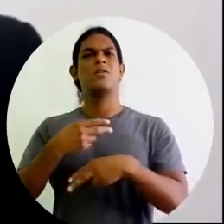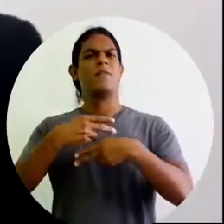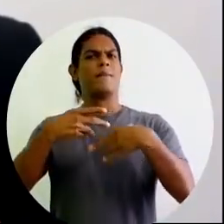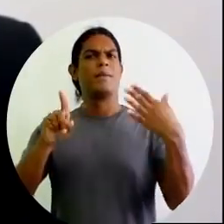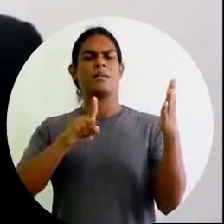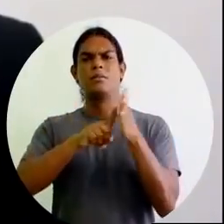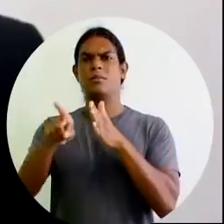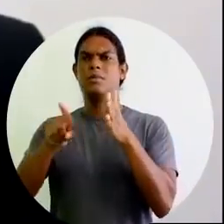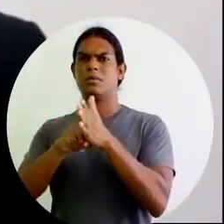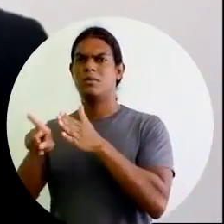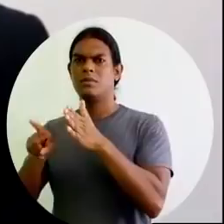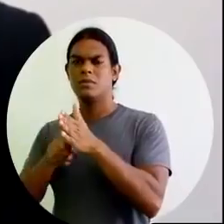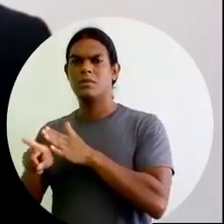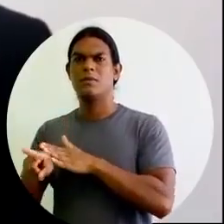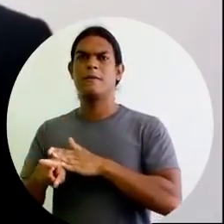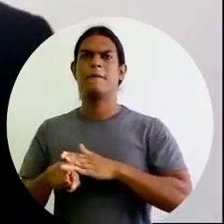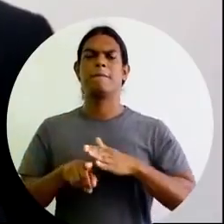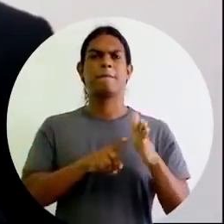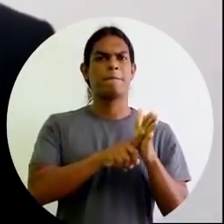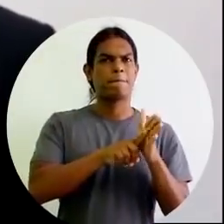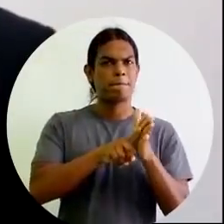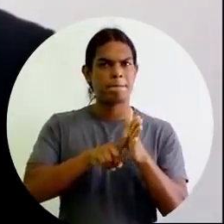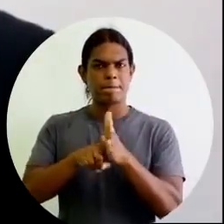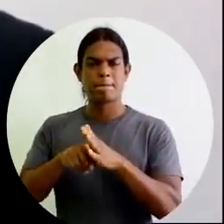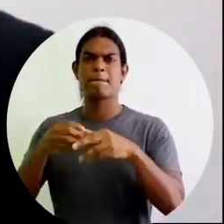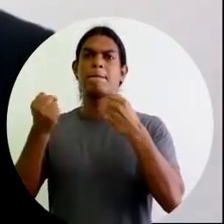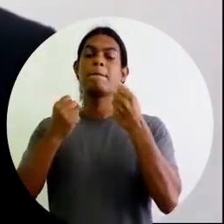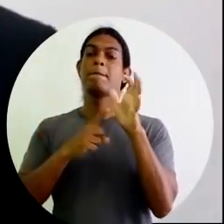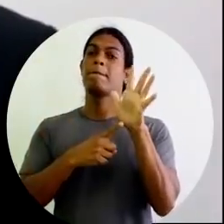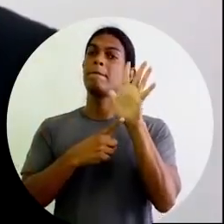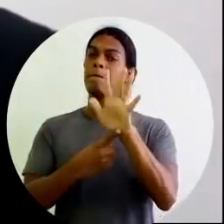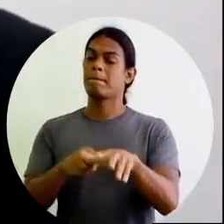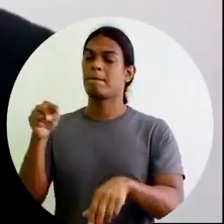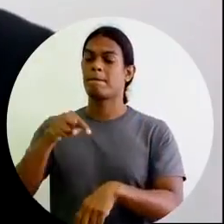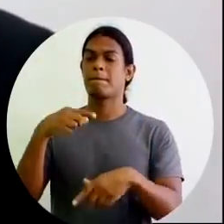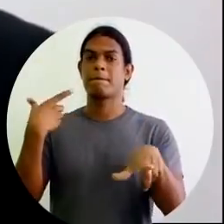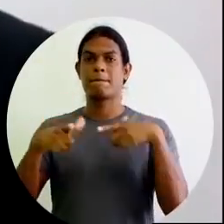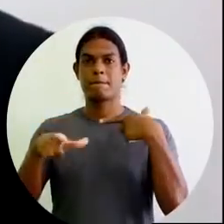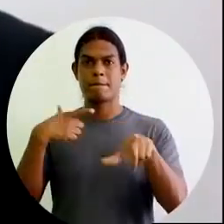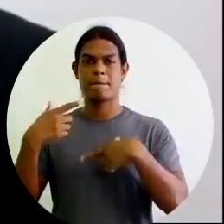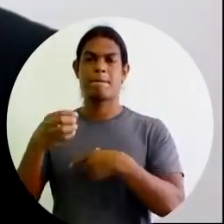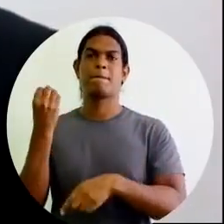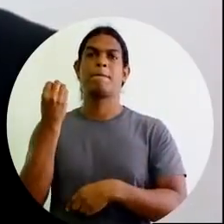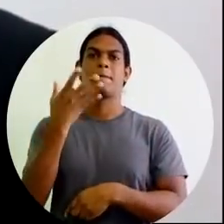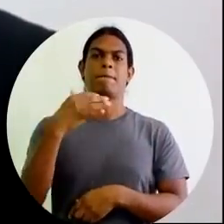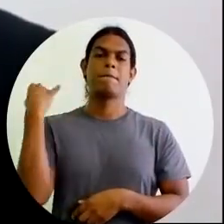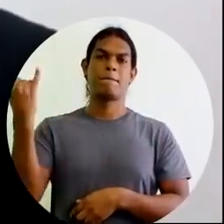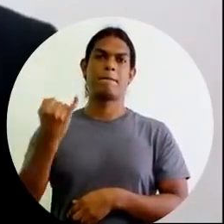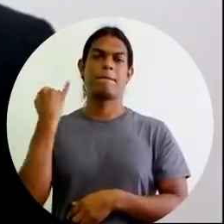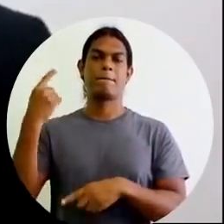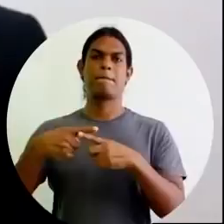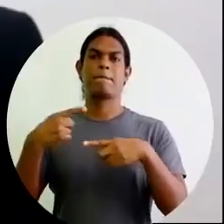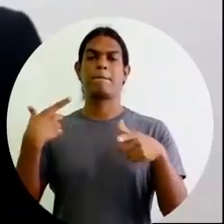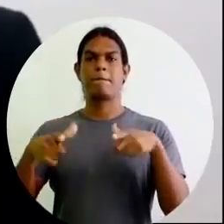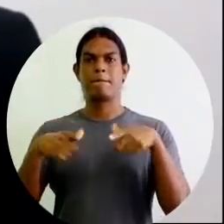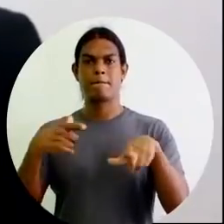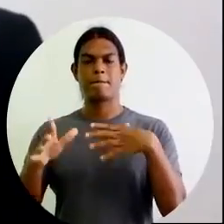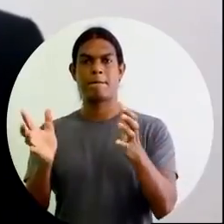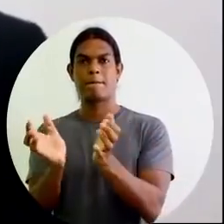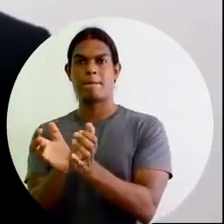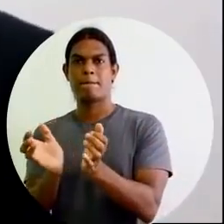gente, diversas pesquisas indicam que isto tem dado certo. O trabalho em grupo, ele gera